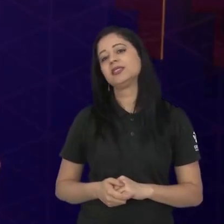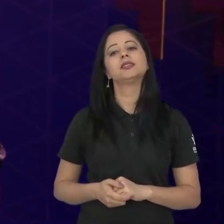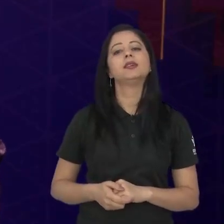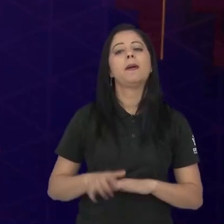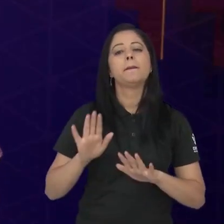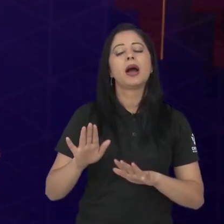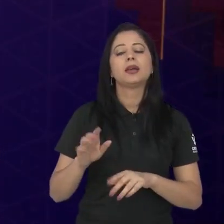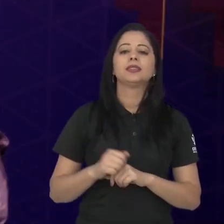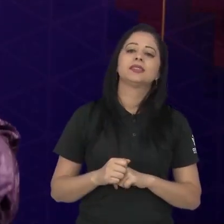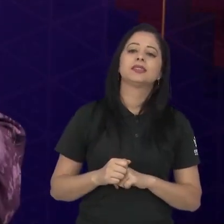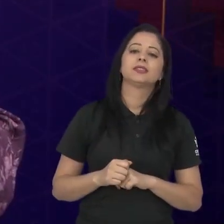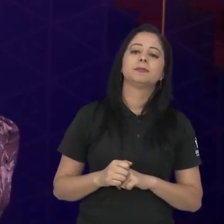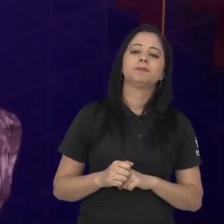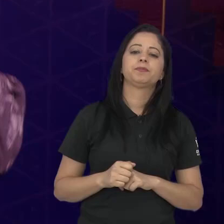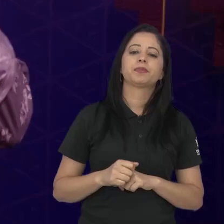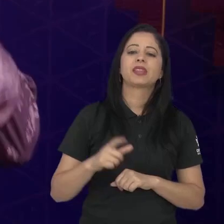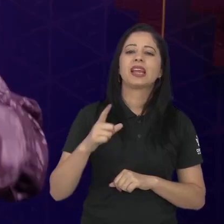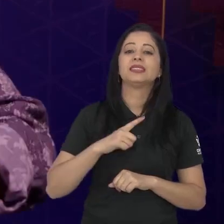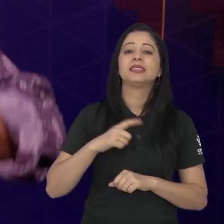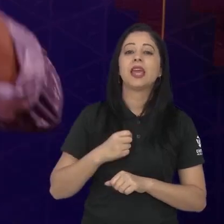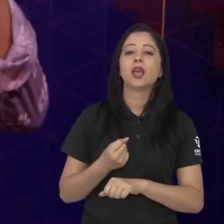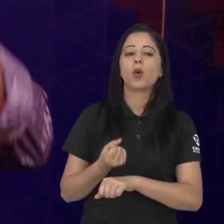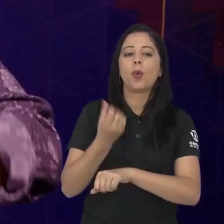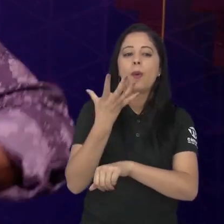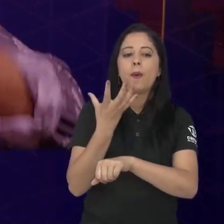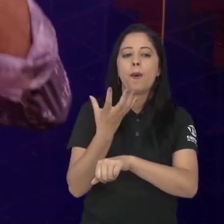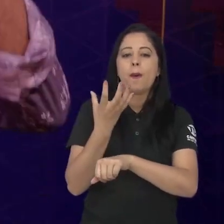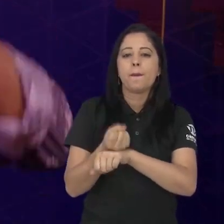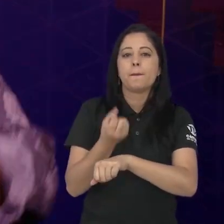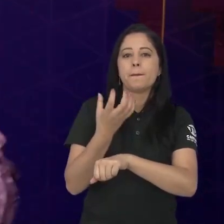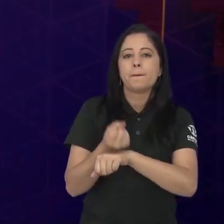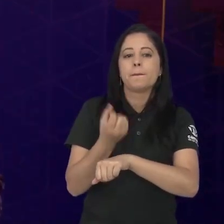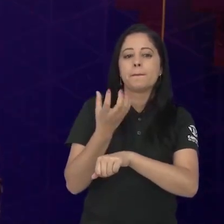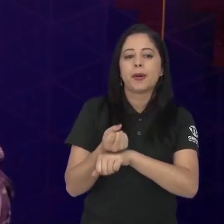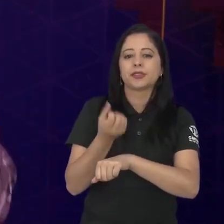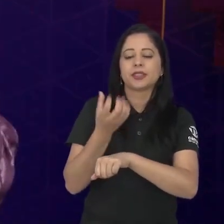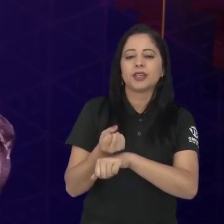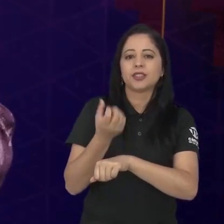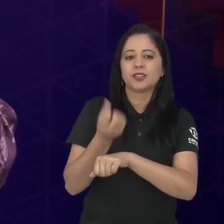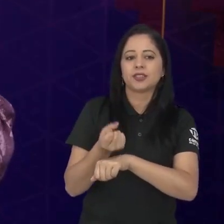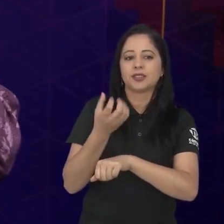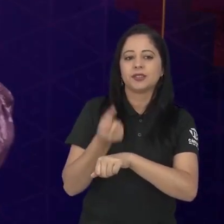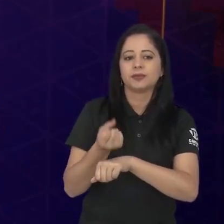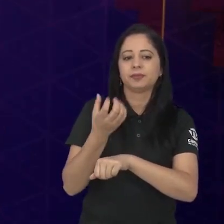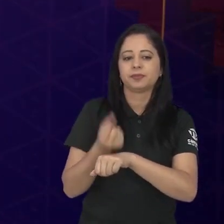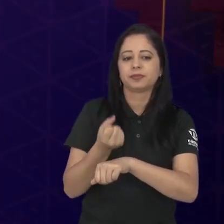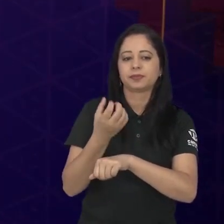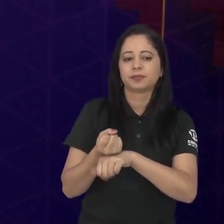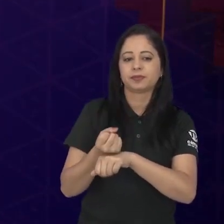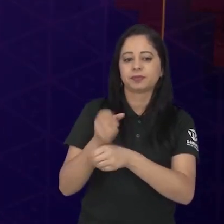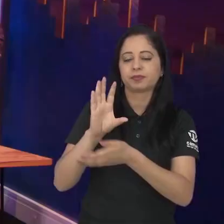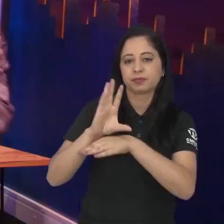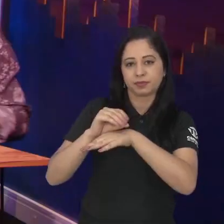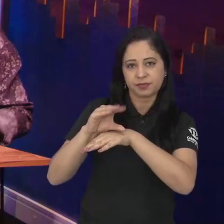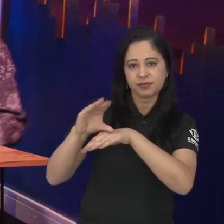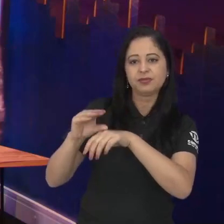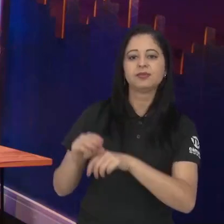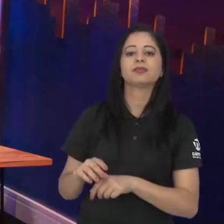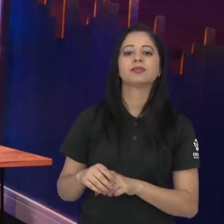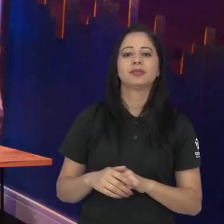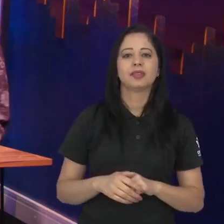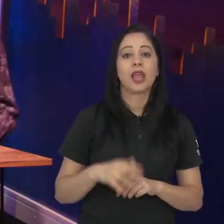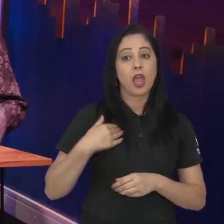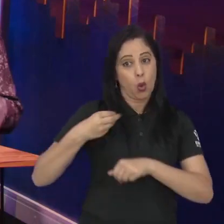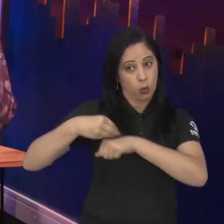Mas... lá inclusive é um podcast que eu indico para todo mundo, indiquei para Vicky, ela gente, escutou, é muito bom,